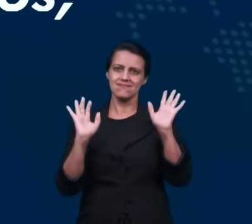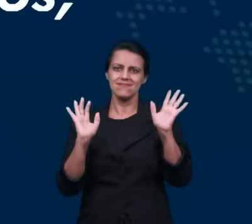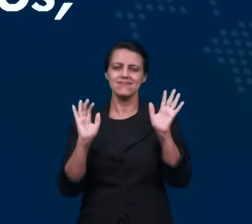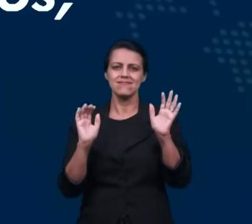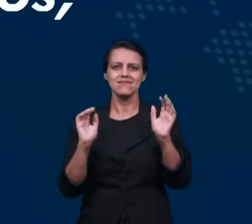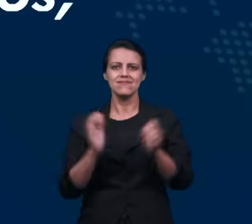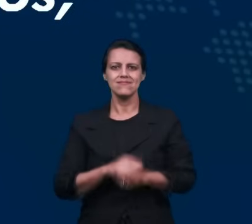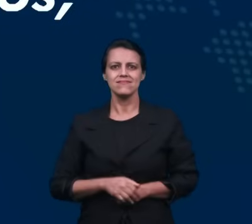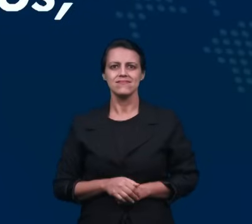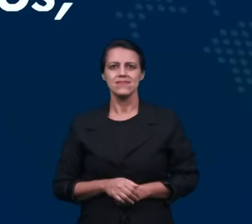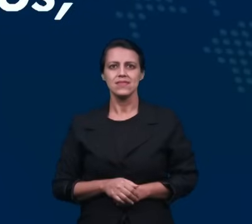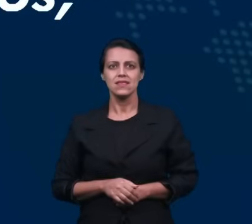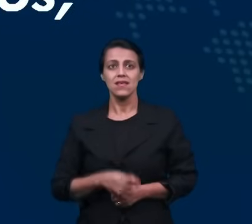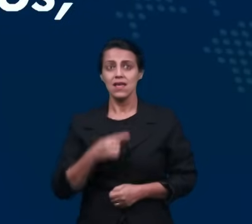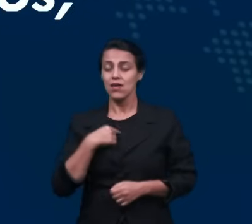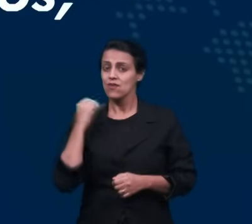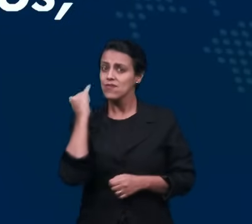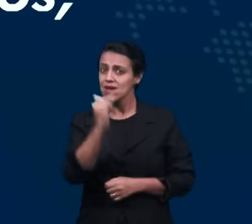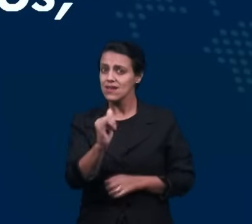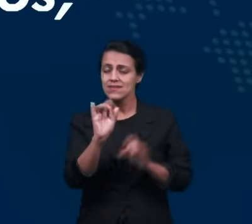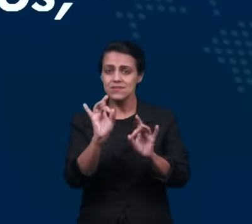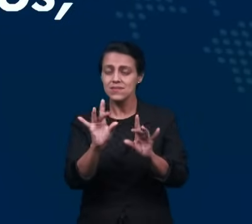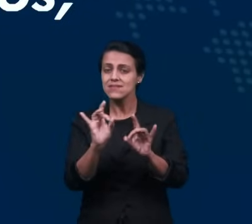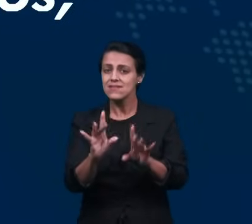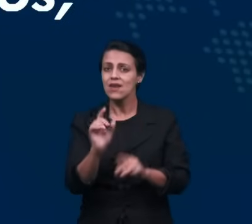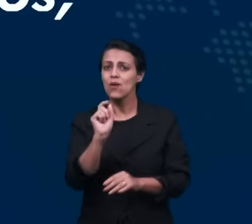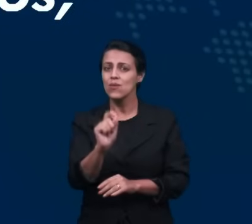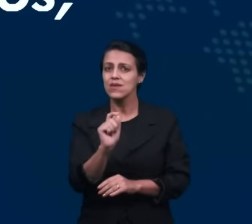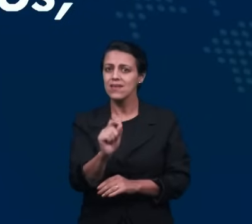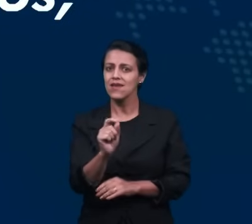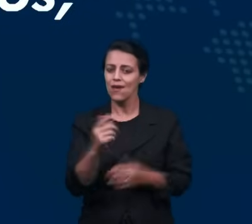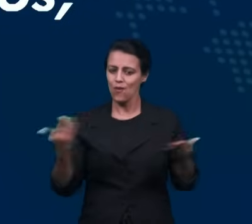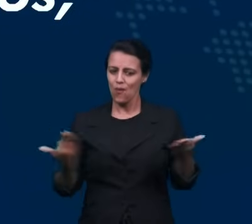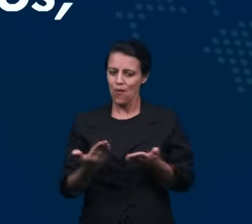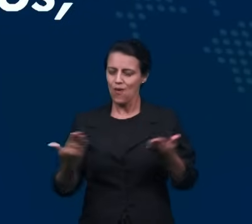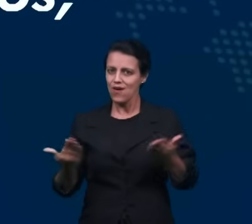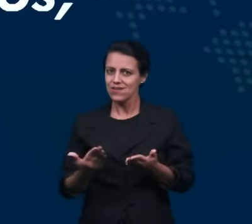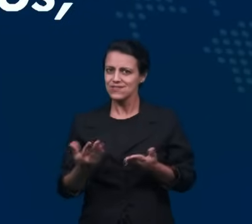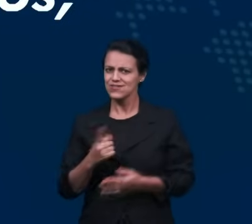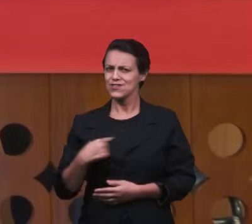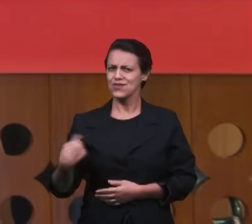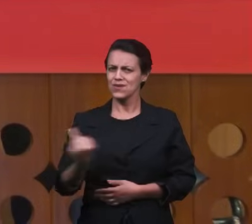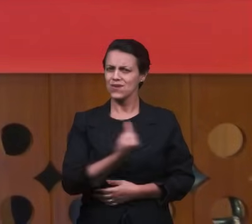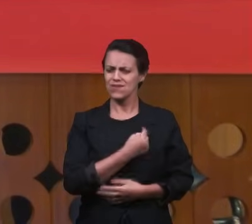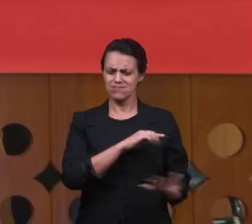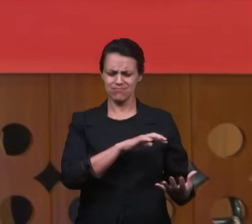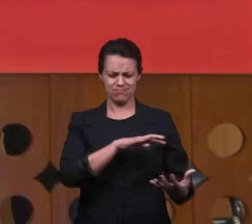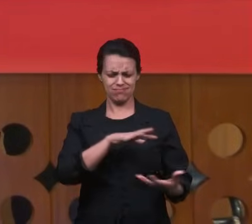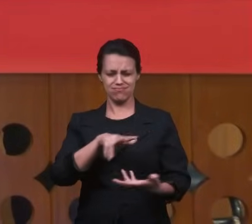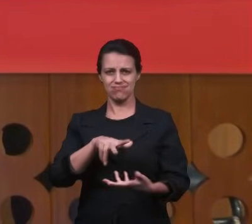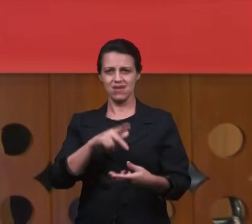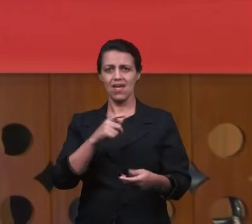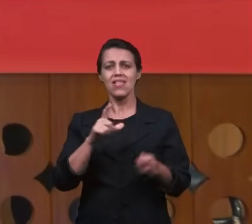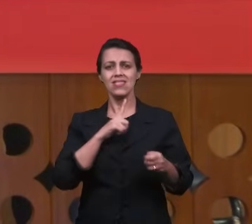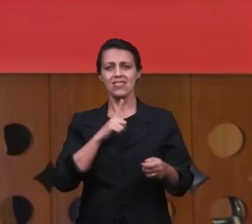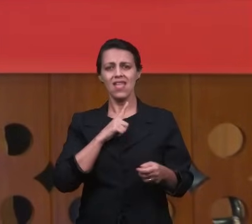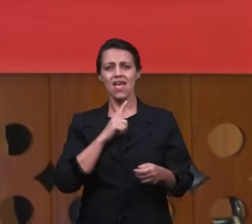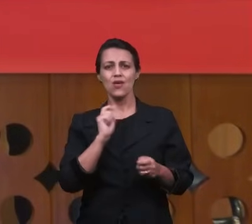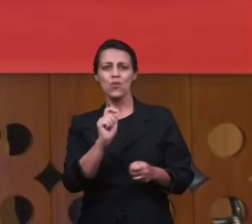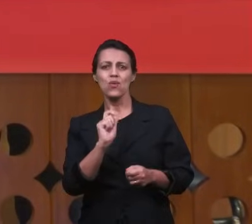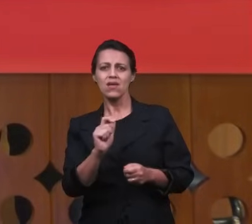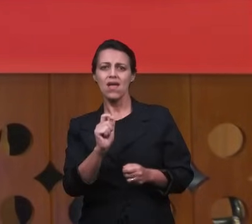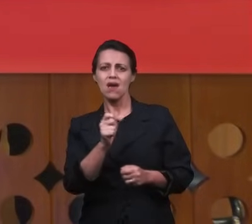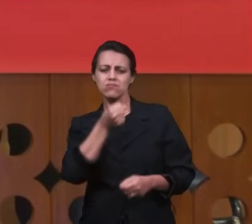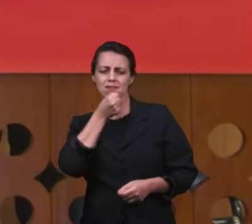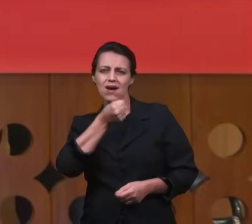quero dizer uma palavra especial aqui. Nós temos o mundo tem uma imprensa necessária.